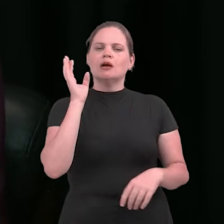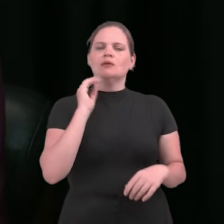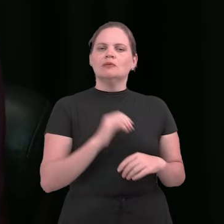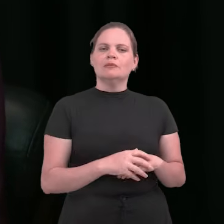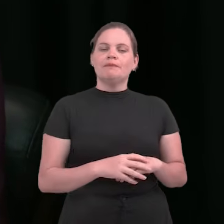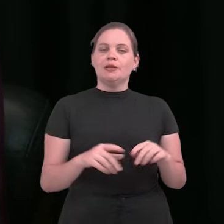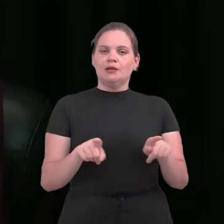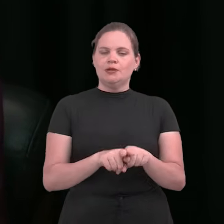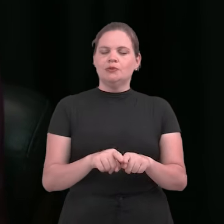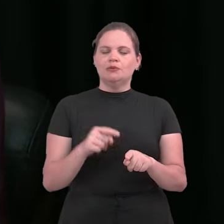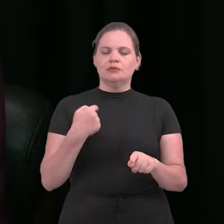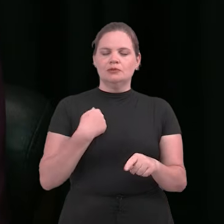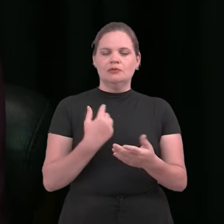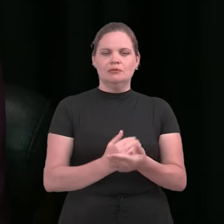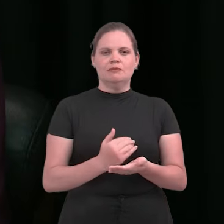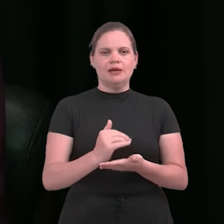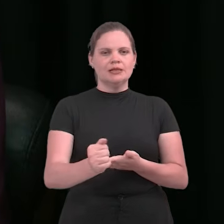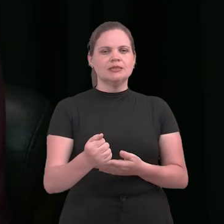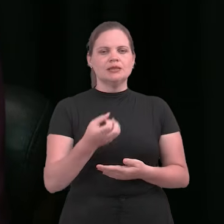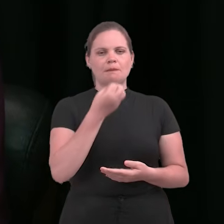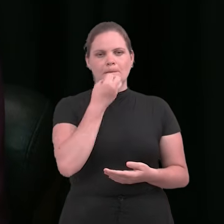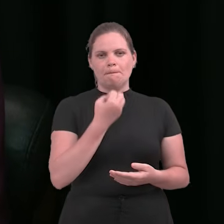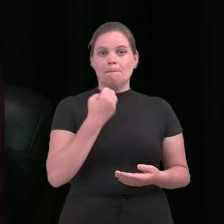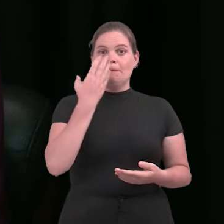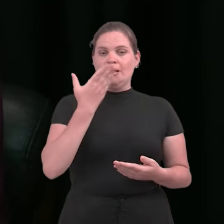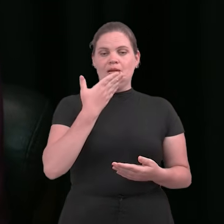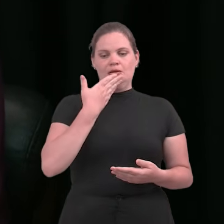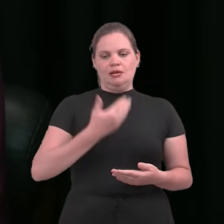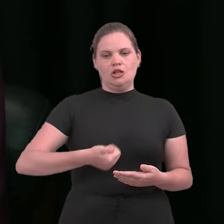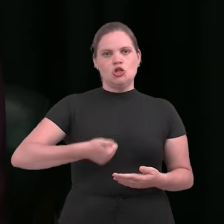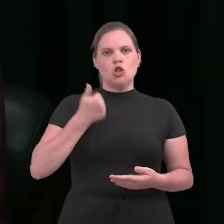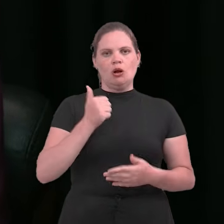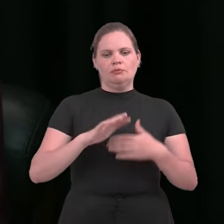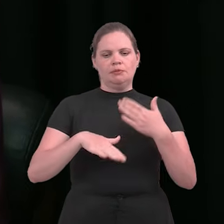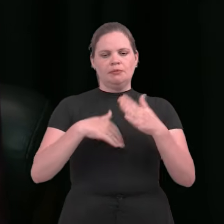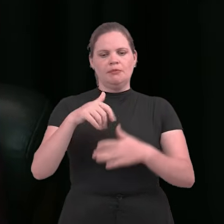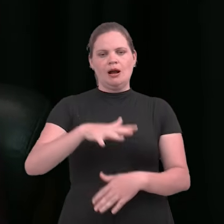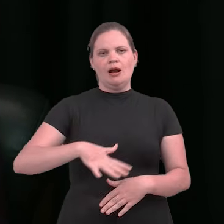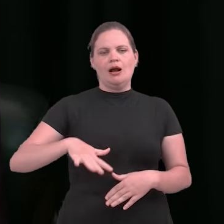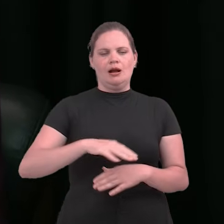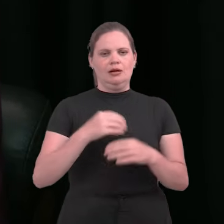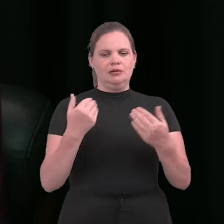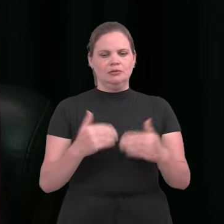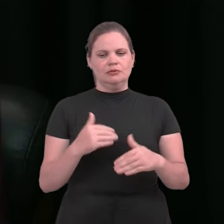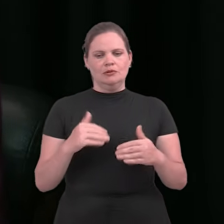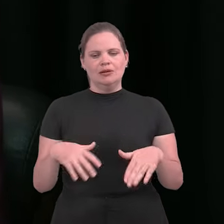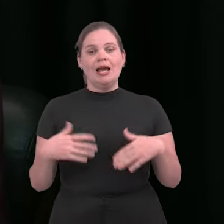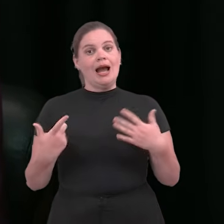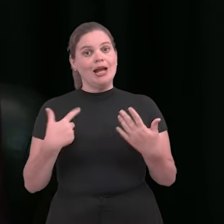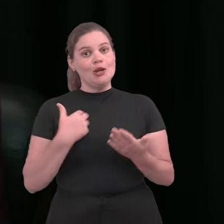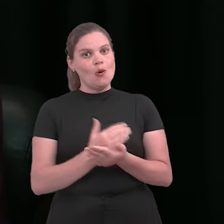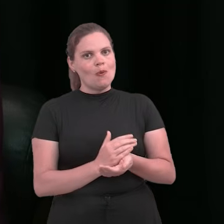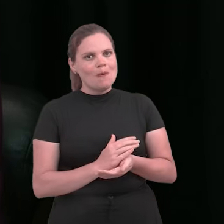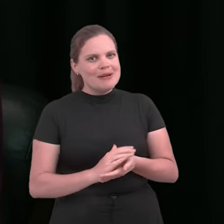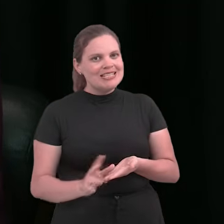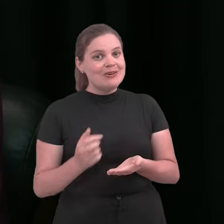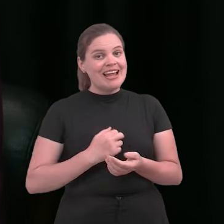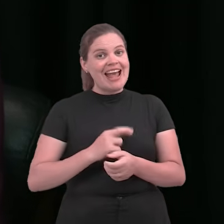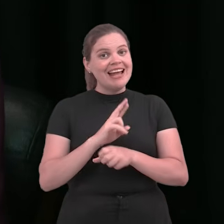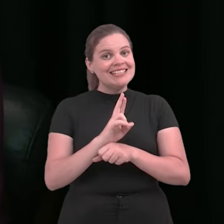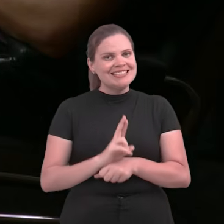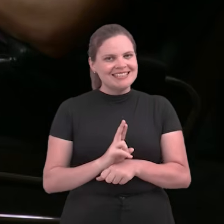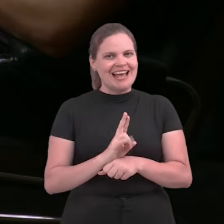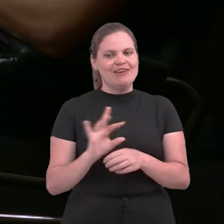comecei a ter uma expectativa melhor na área de concurso, que é aí que eu comecei a ficar pelo menos nos cadastros de reserva. Começou a conter os